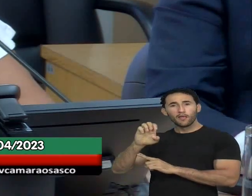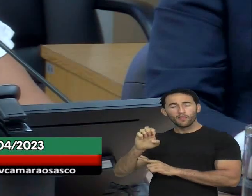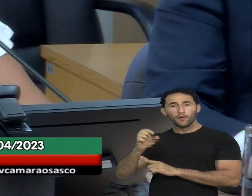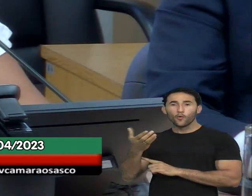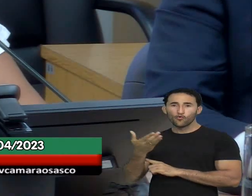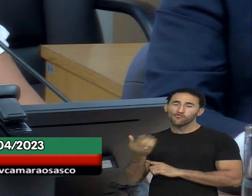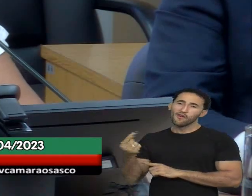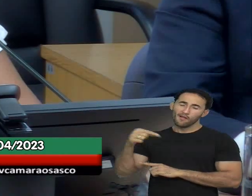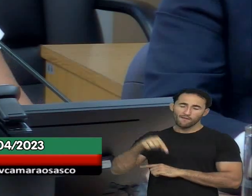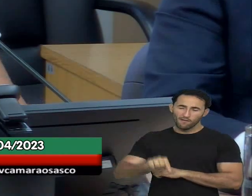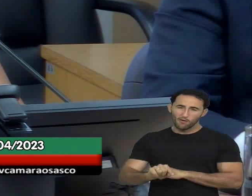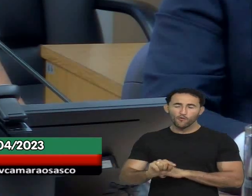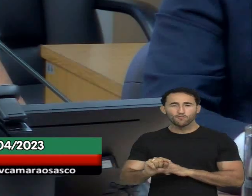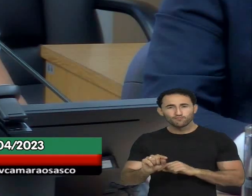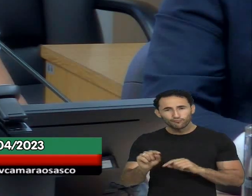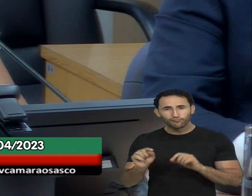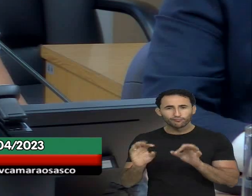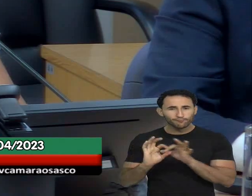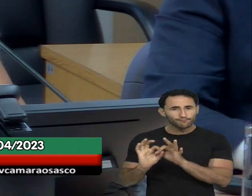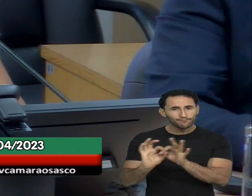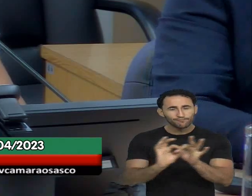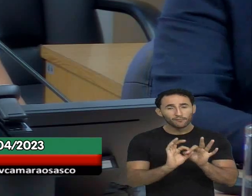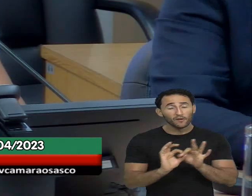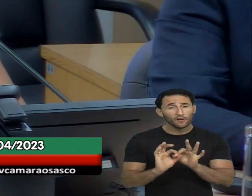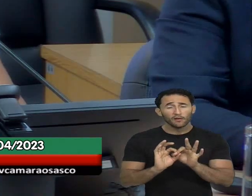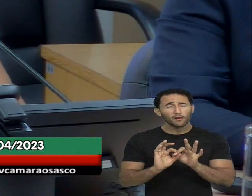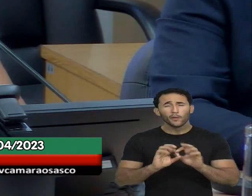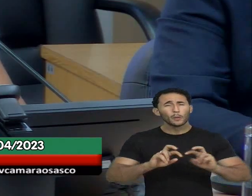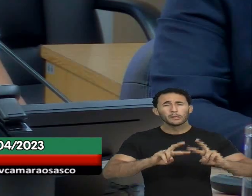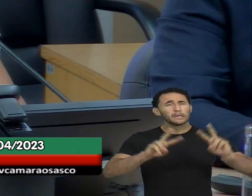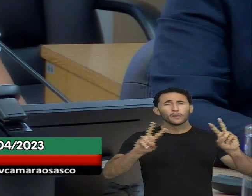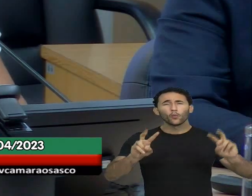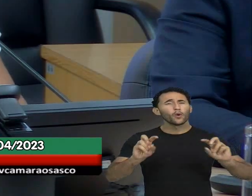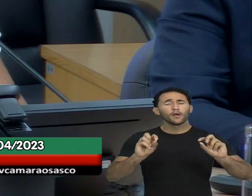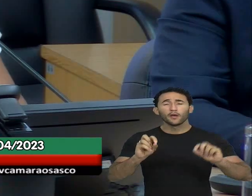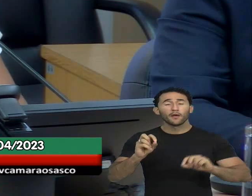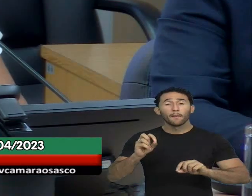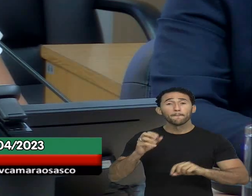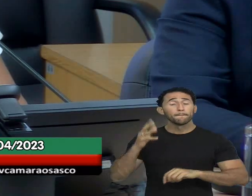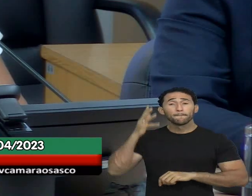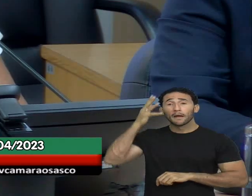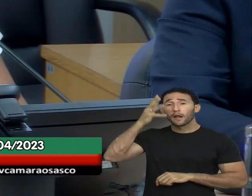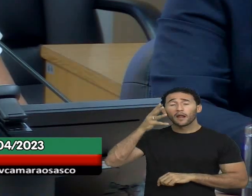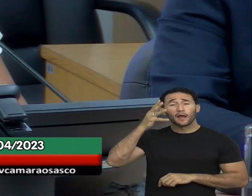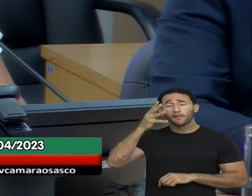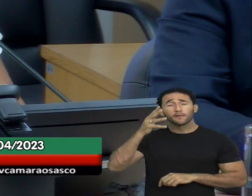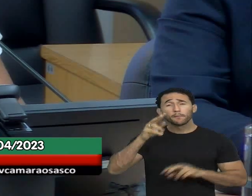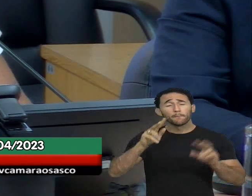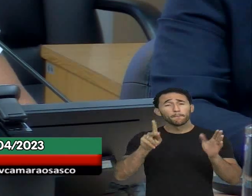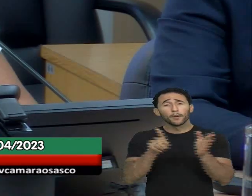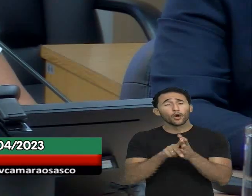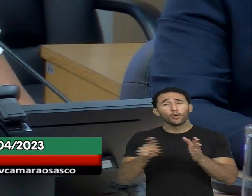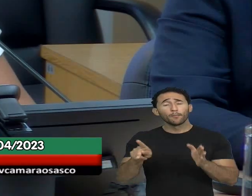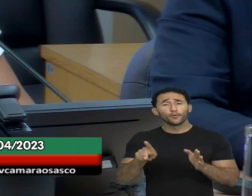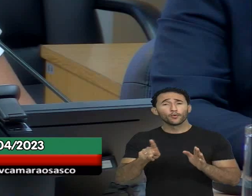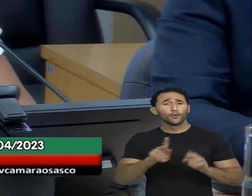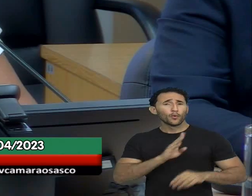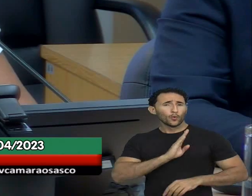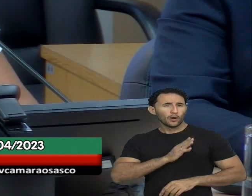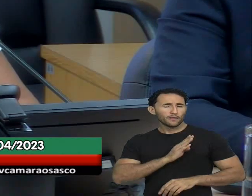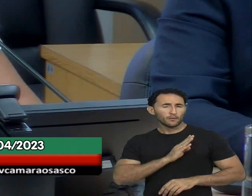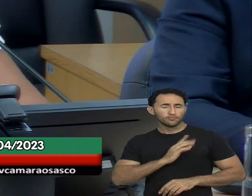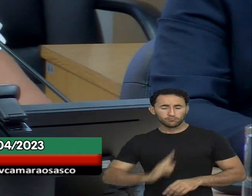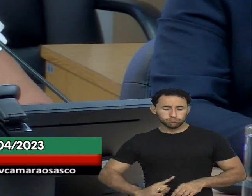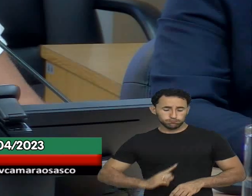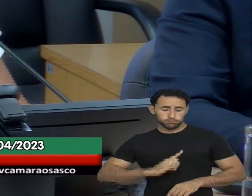Estamos começando hoje fazendo uma palestra sobre o cateterismo. Muita gente